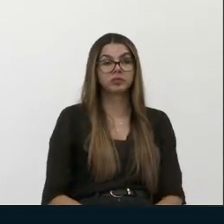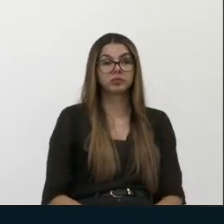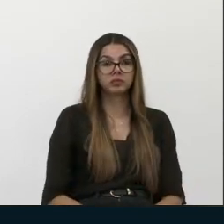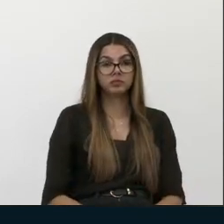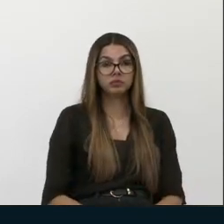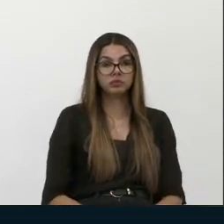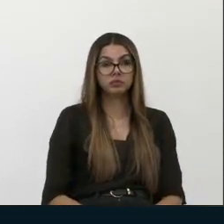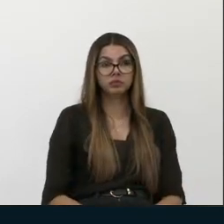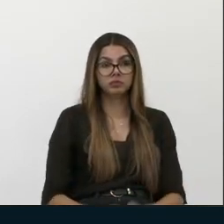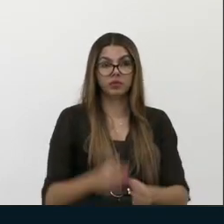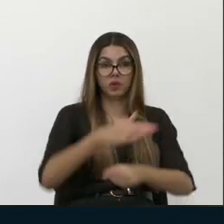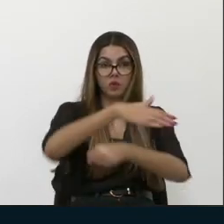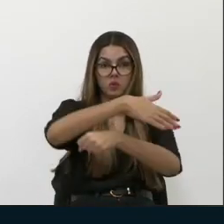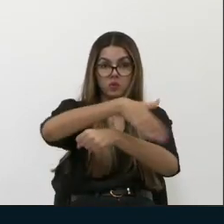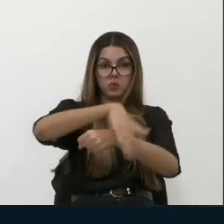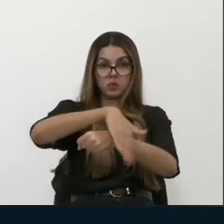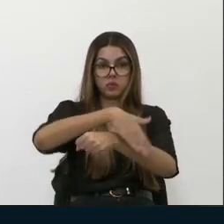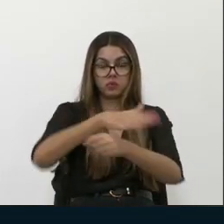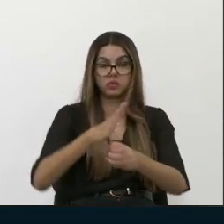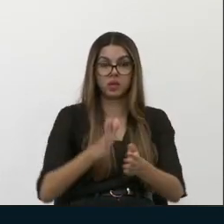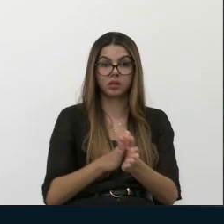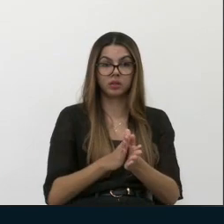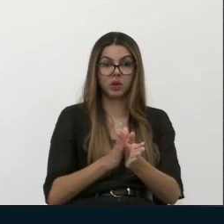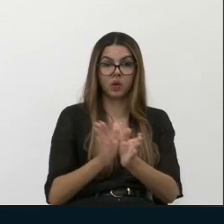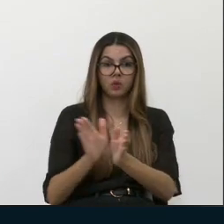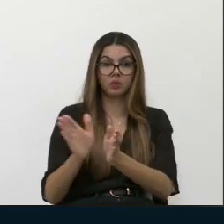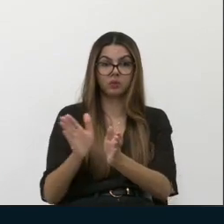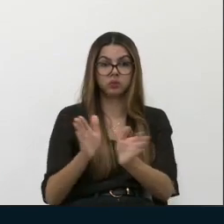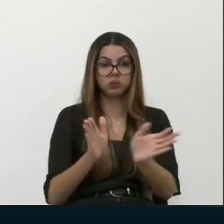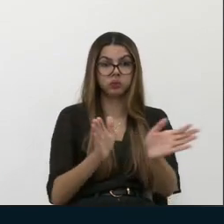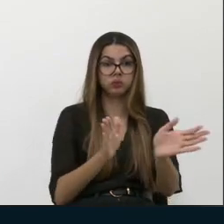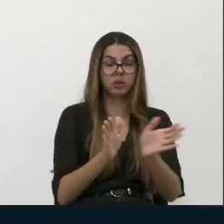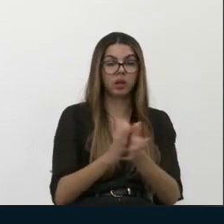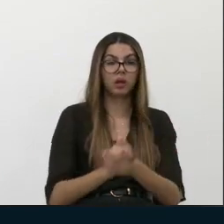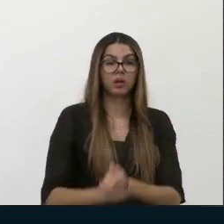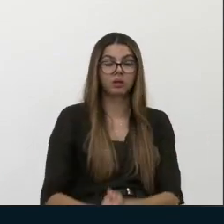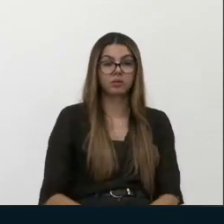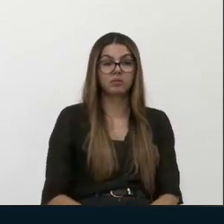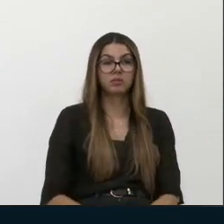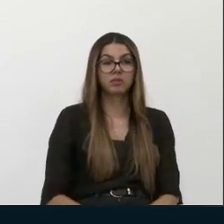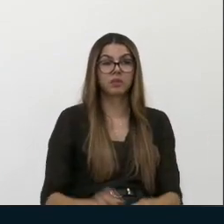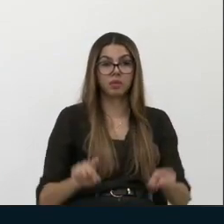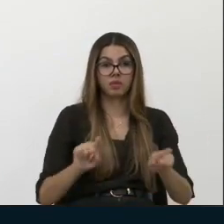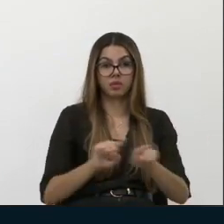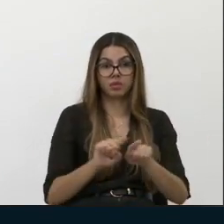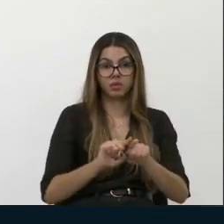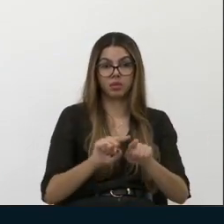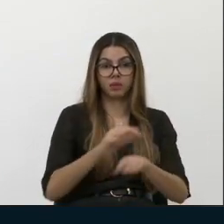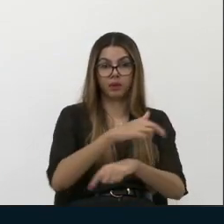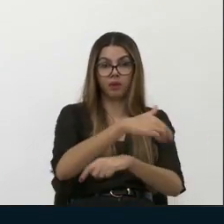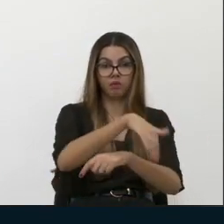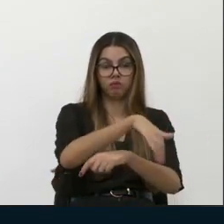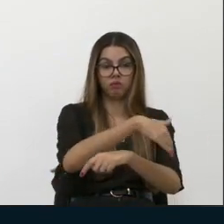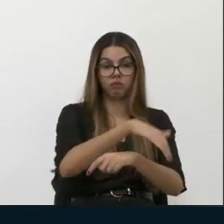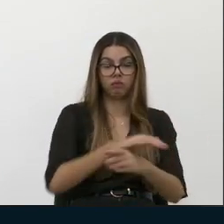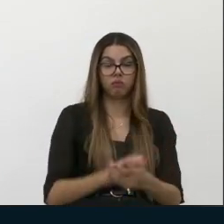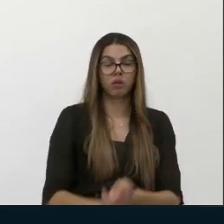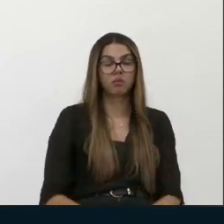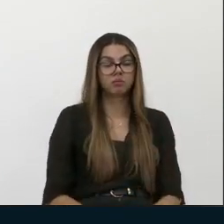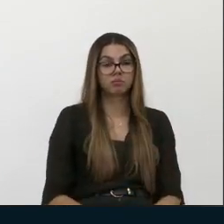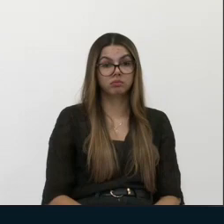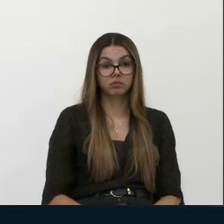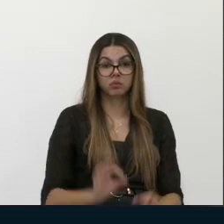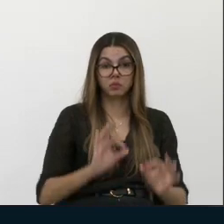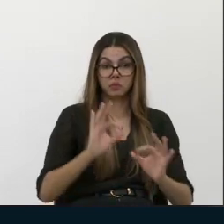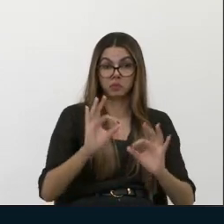as alças nos dois sentidos e a duplicação da Juscelino Kubitschek. Vocês sabiam disso? Para resolver